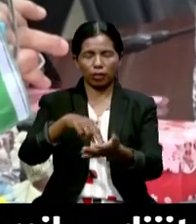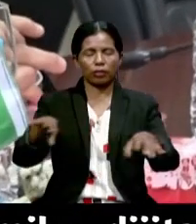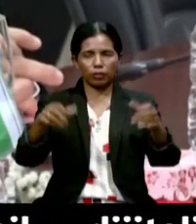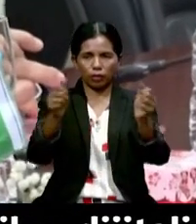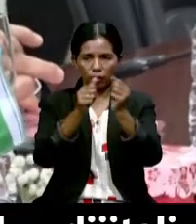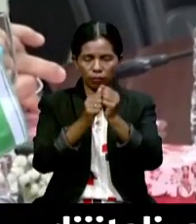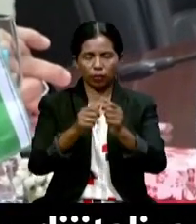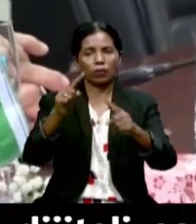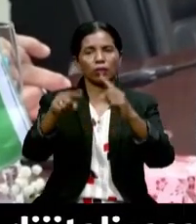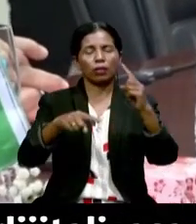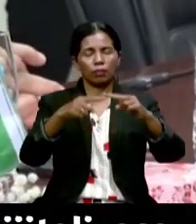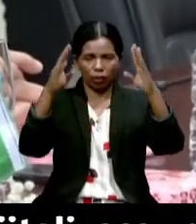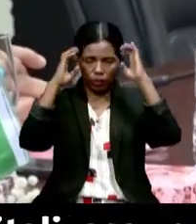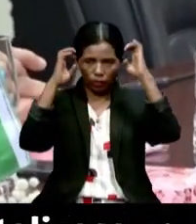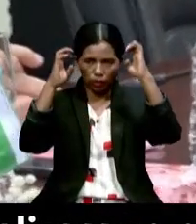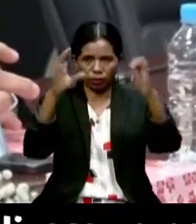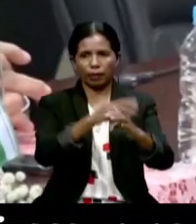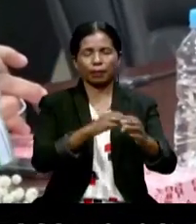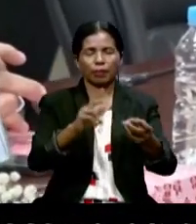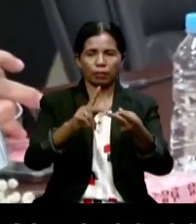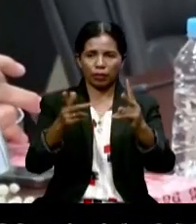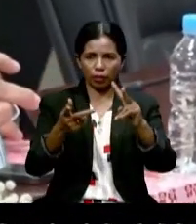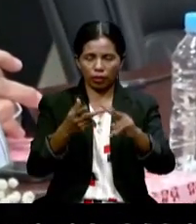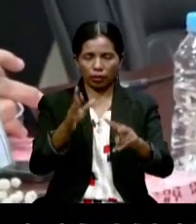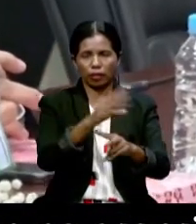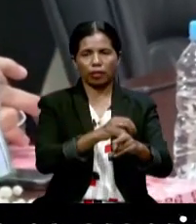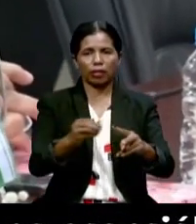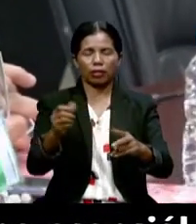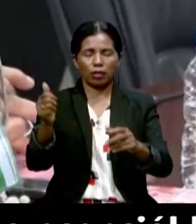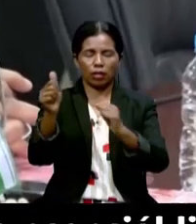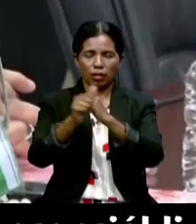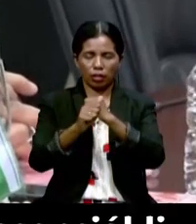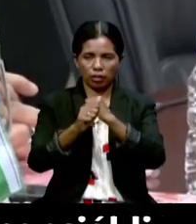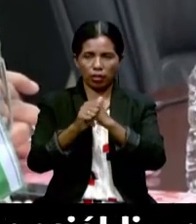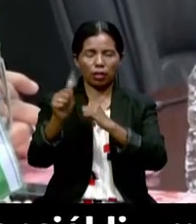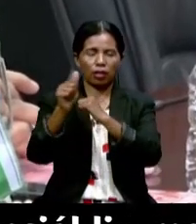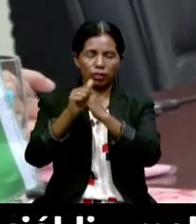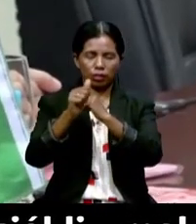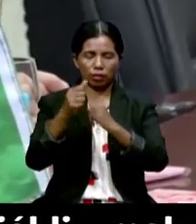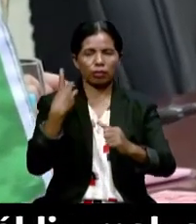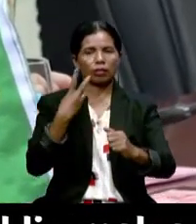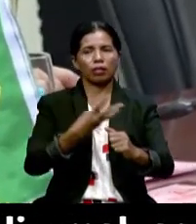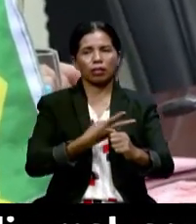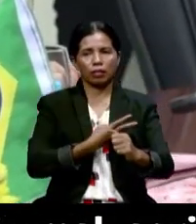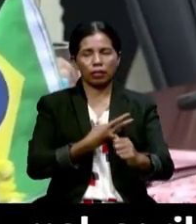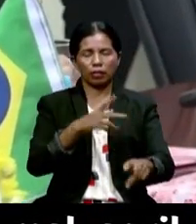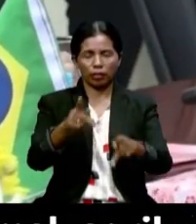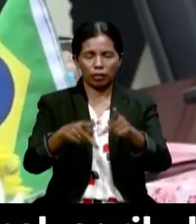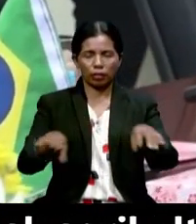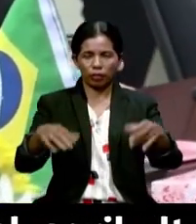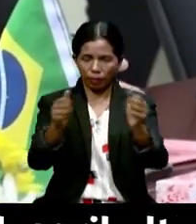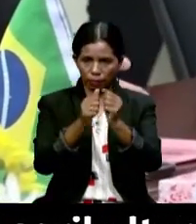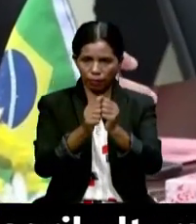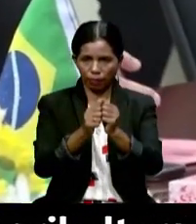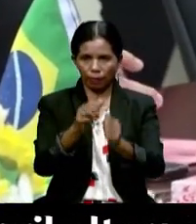área educacional. A parceria nos níveis de graduação e pós-graduação já se tornou tradição em nossas relações bilaterais.